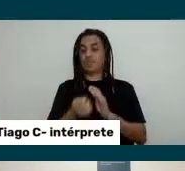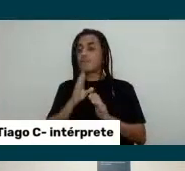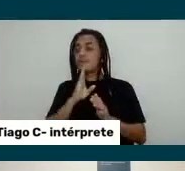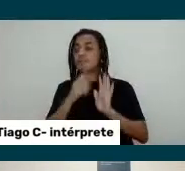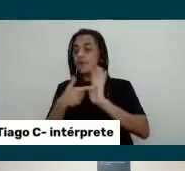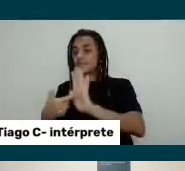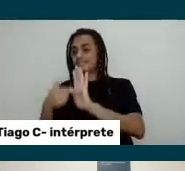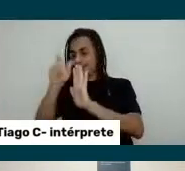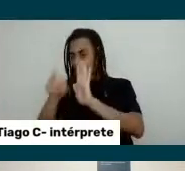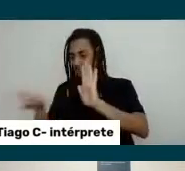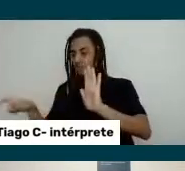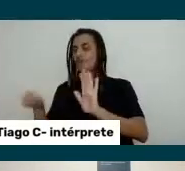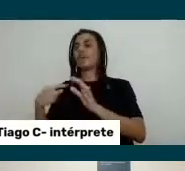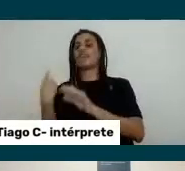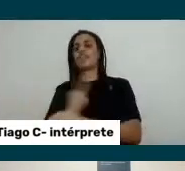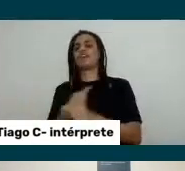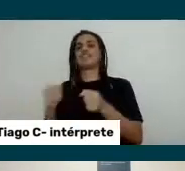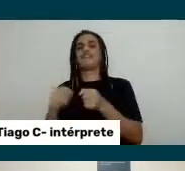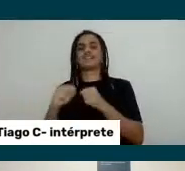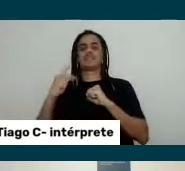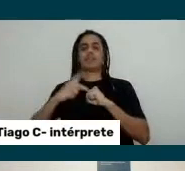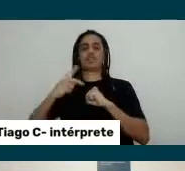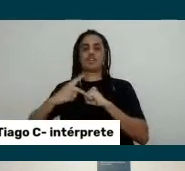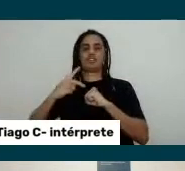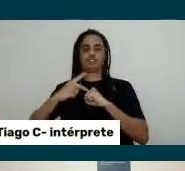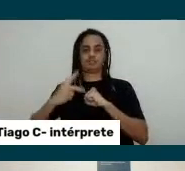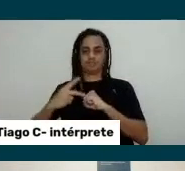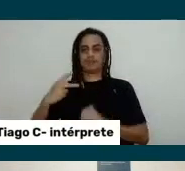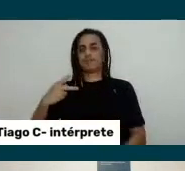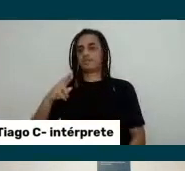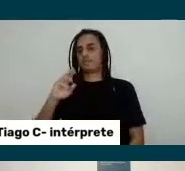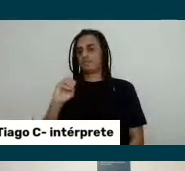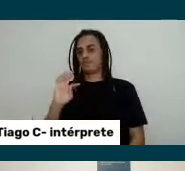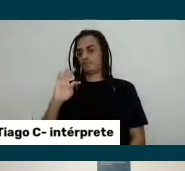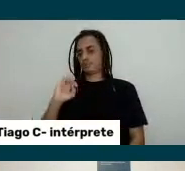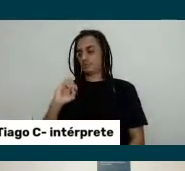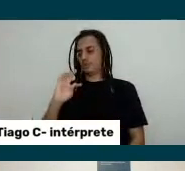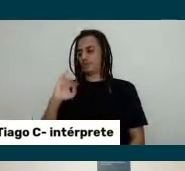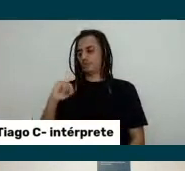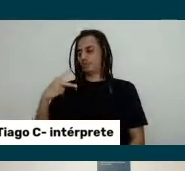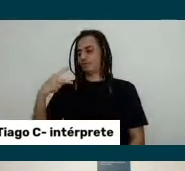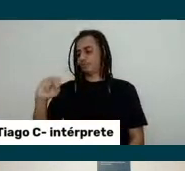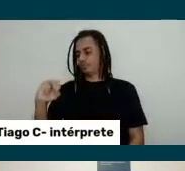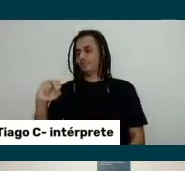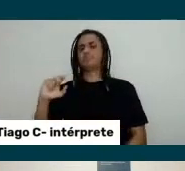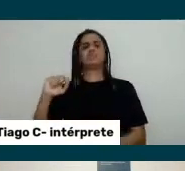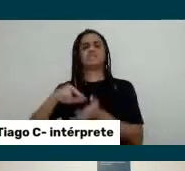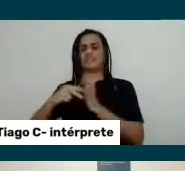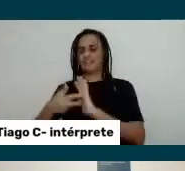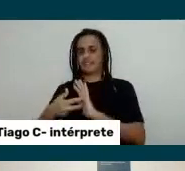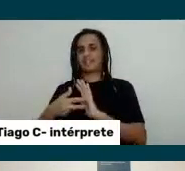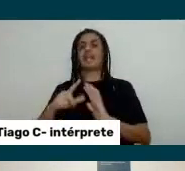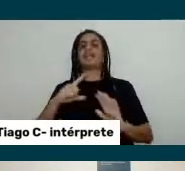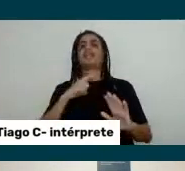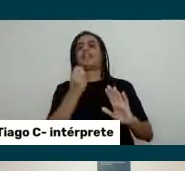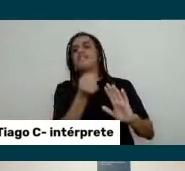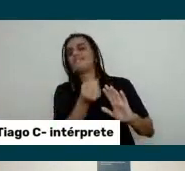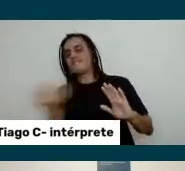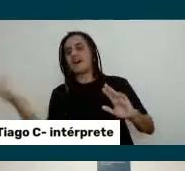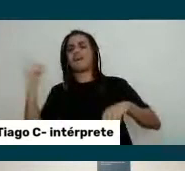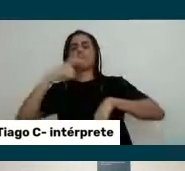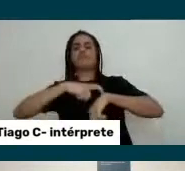Então, esse modelo de Double Diamond, ele permite que a gente tenha múltiplos ciclos de prototipação para que a gente